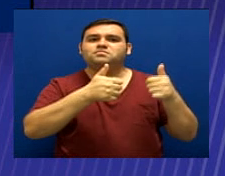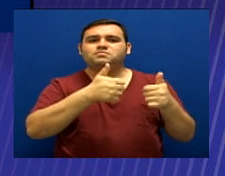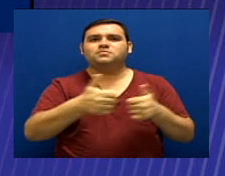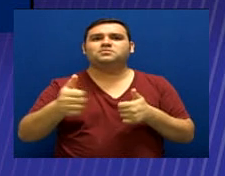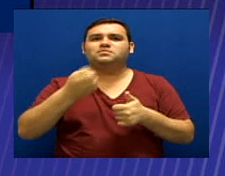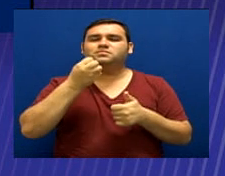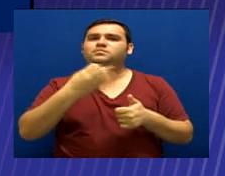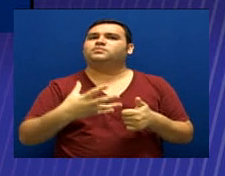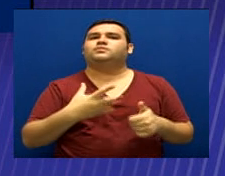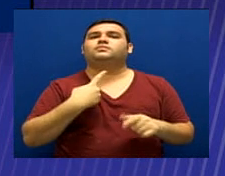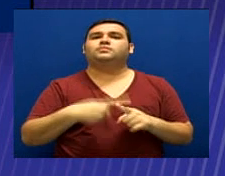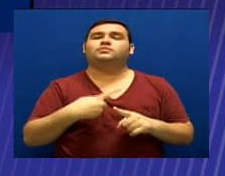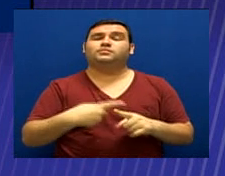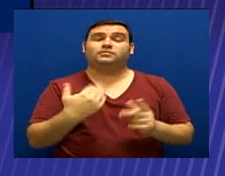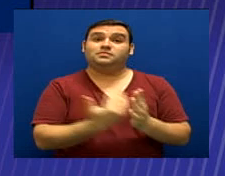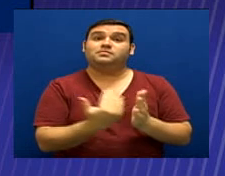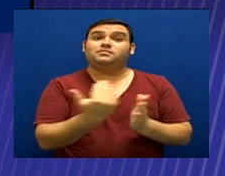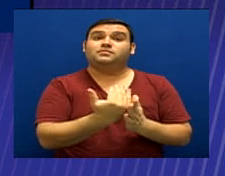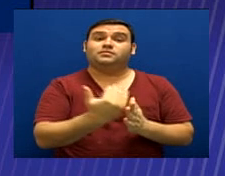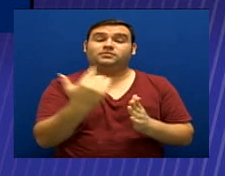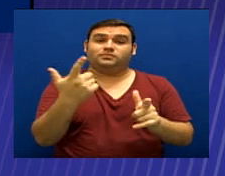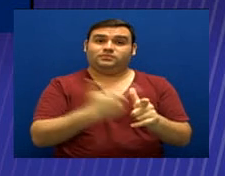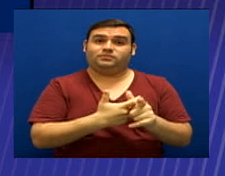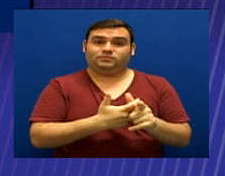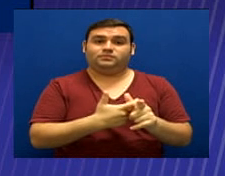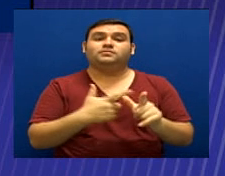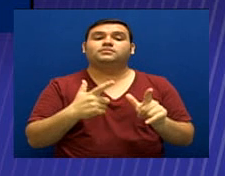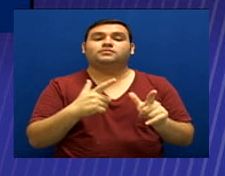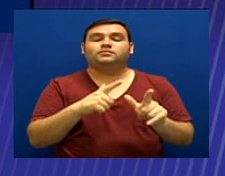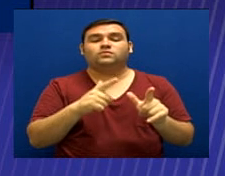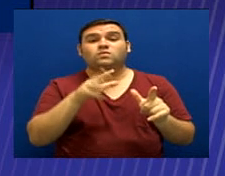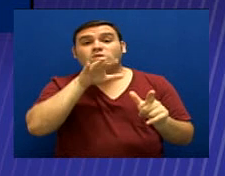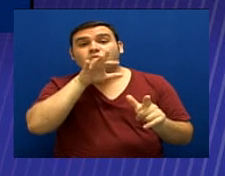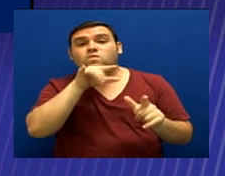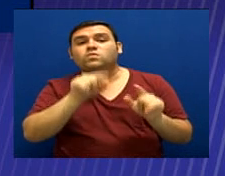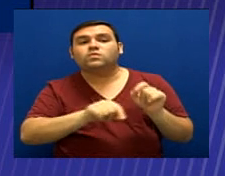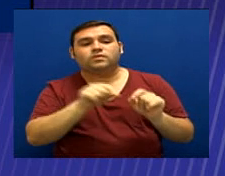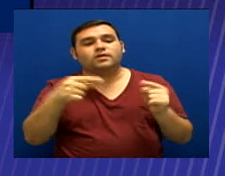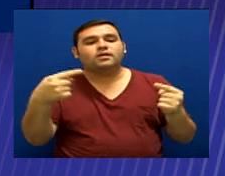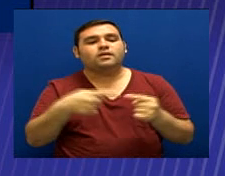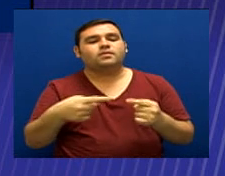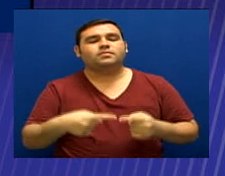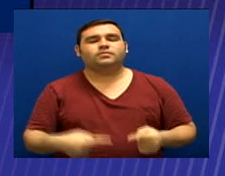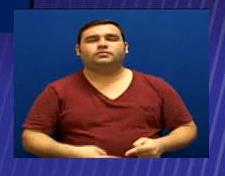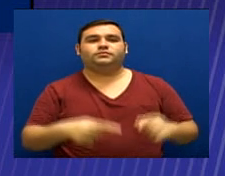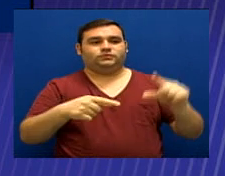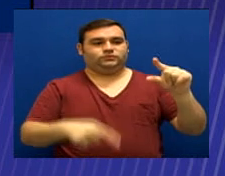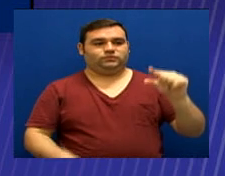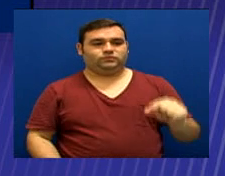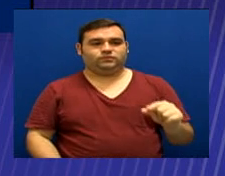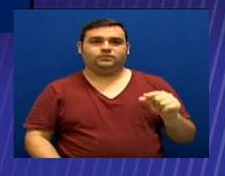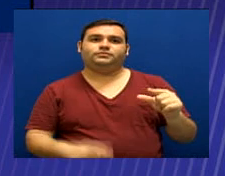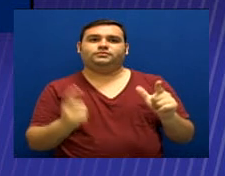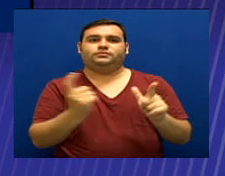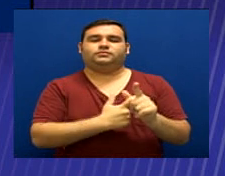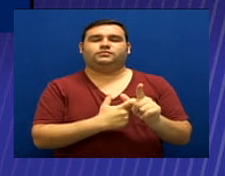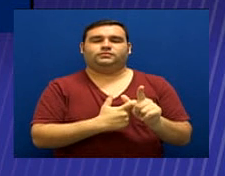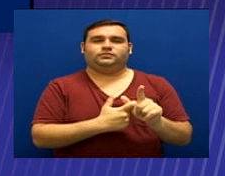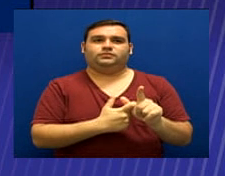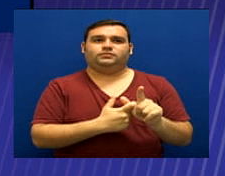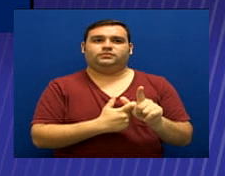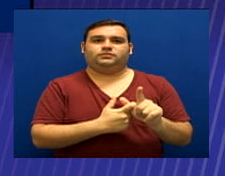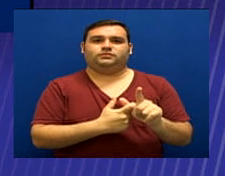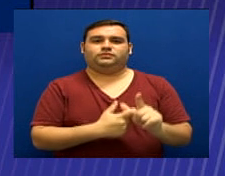indica um aumento da dívida fiscal líquida o resultado negativo representa a diminuição da liquidez fiscal da